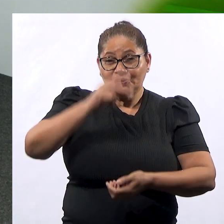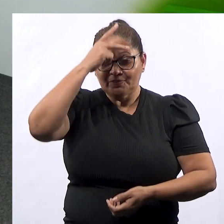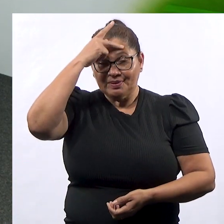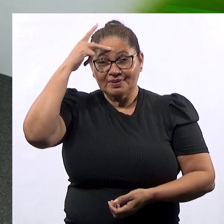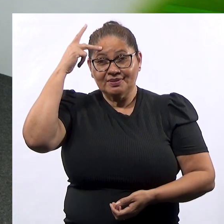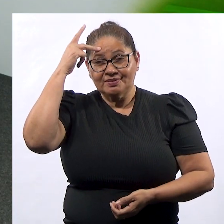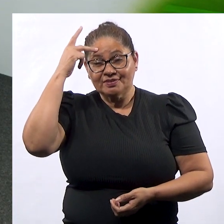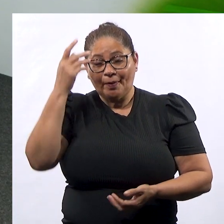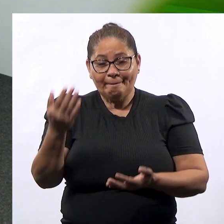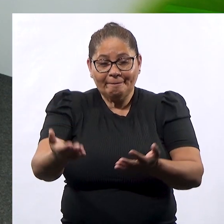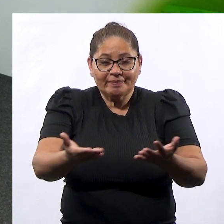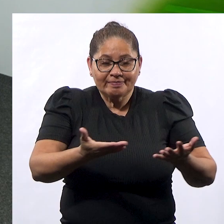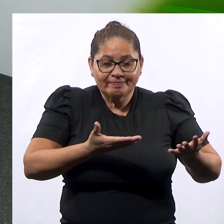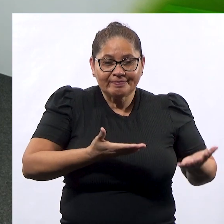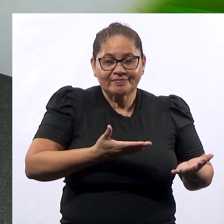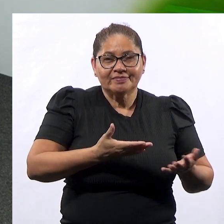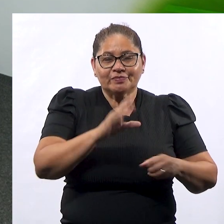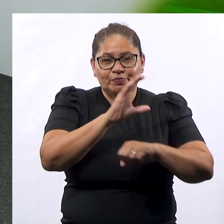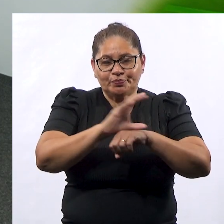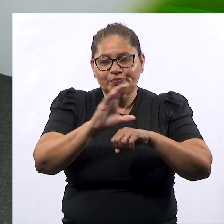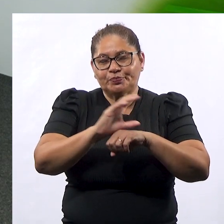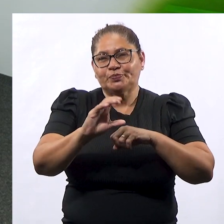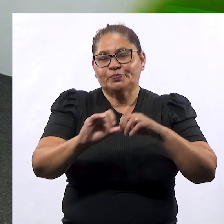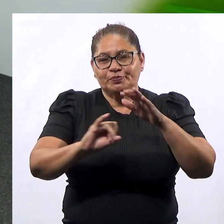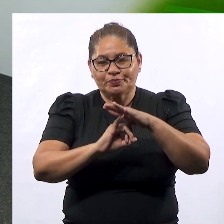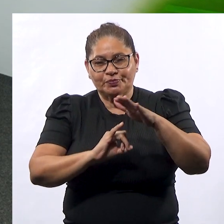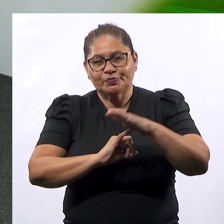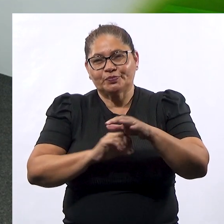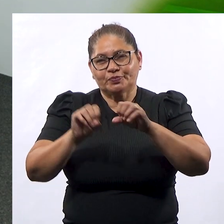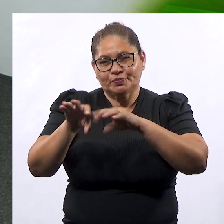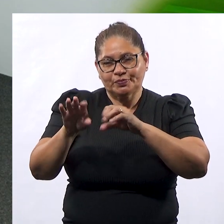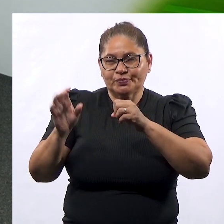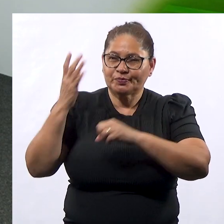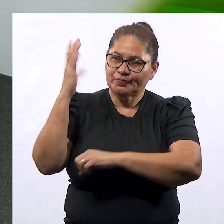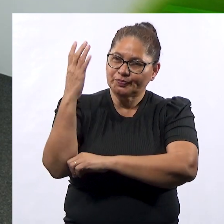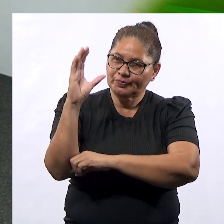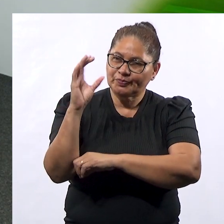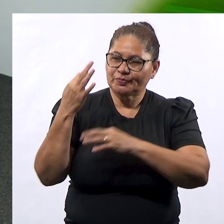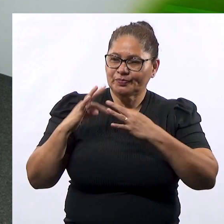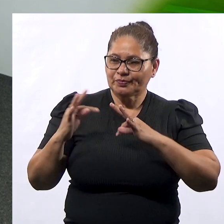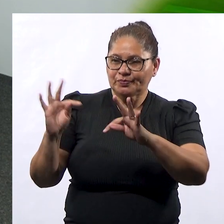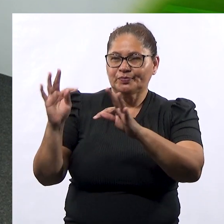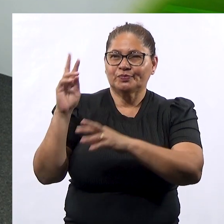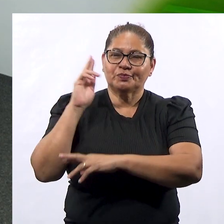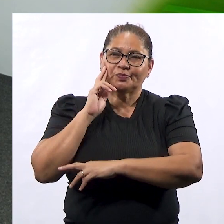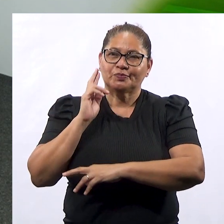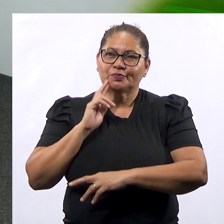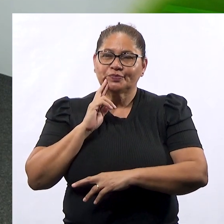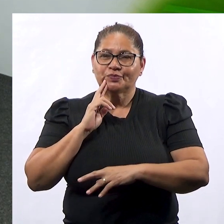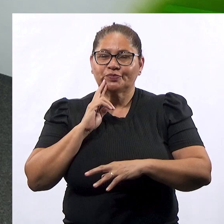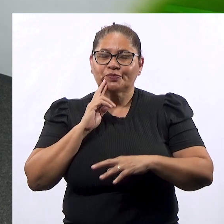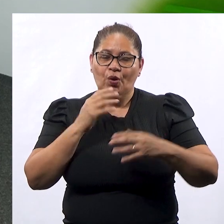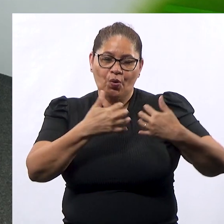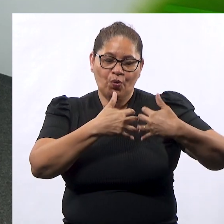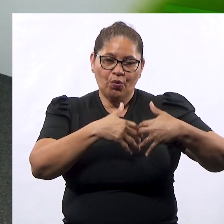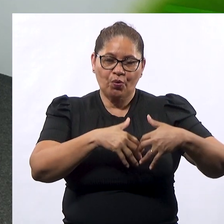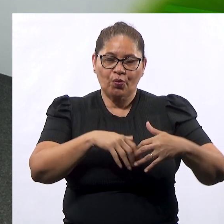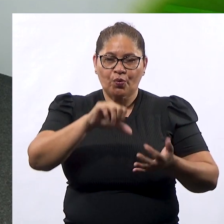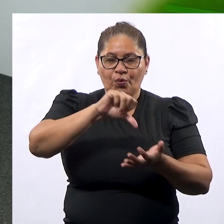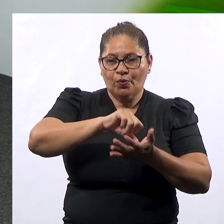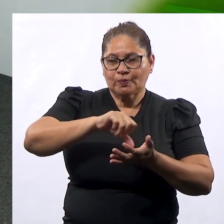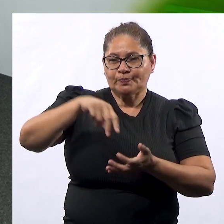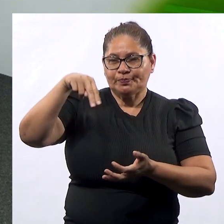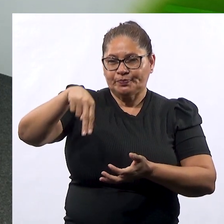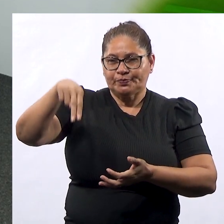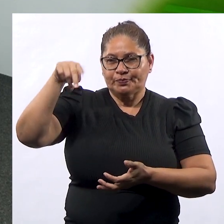Saudações, pessoas! Sejam bem-vindos aos cursos do Instituto Federal de Educação, Ciência e Tecnologia de Rondônia, o IFRO,